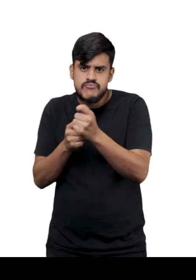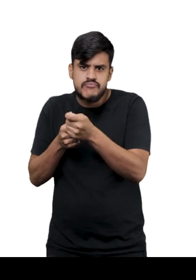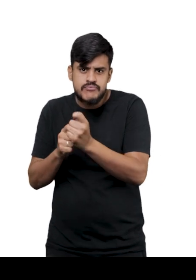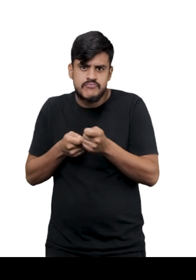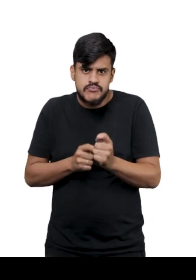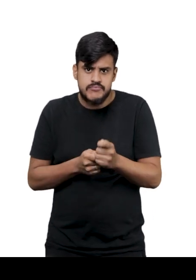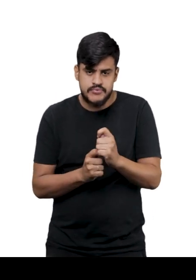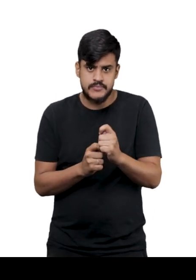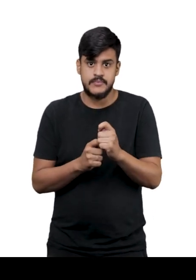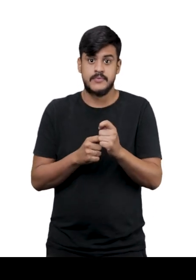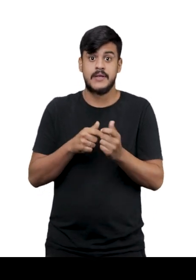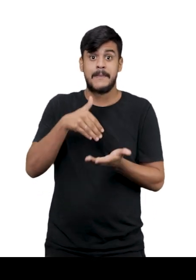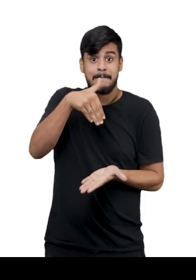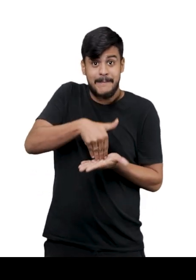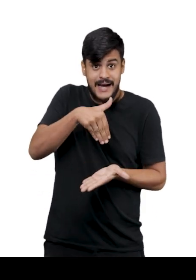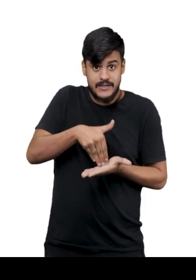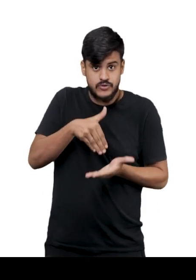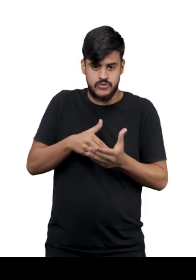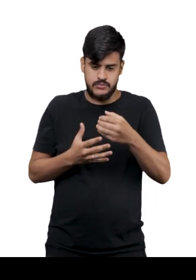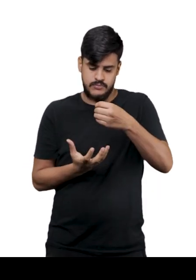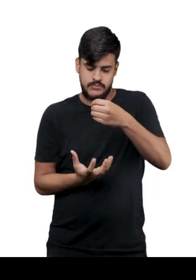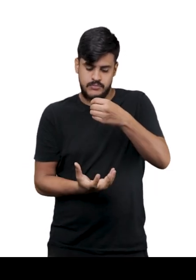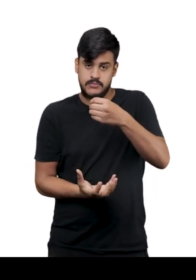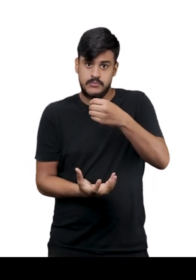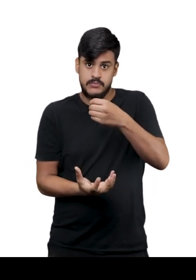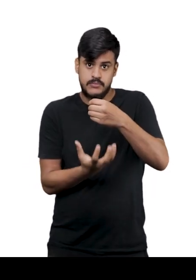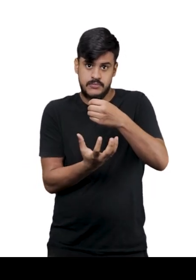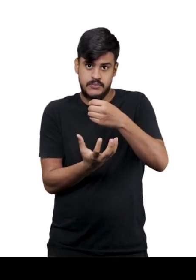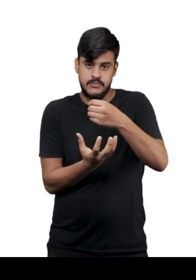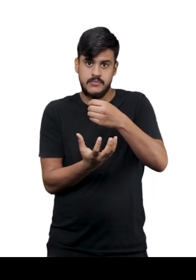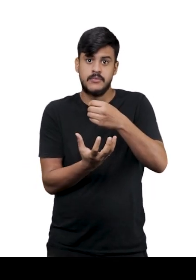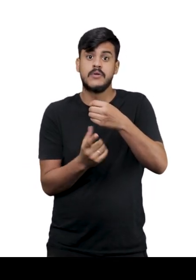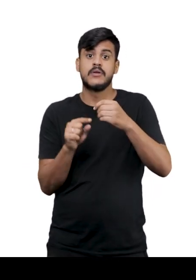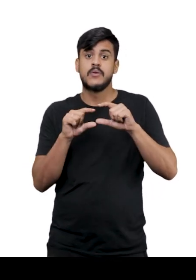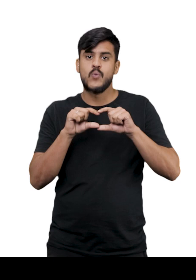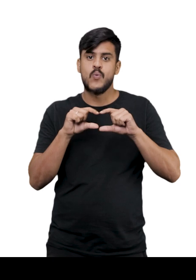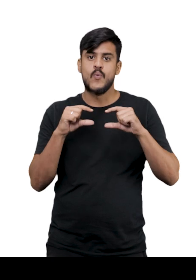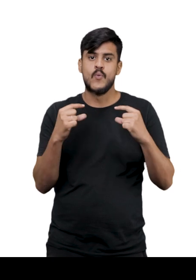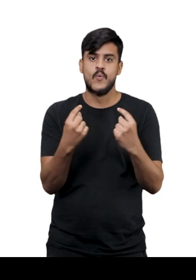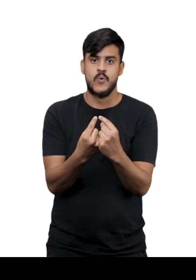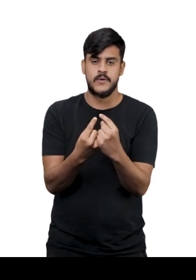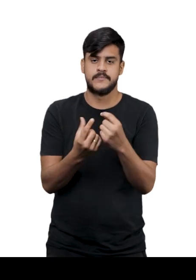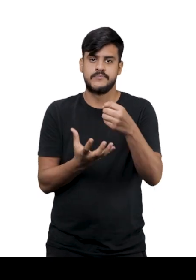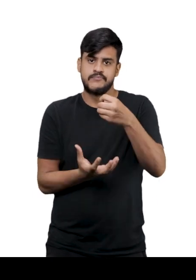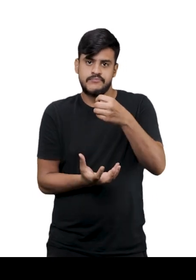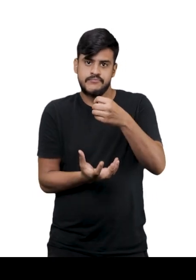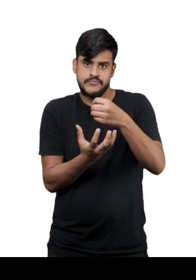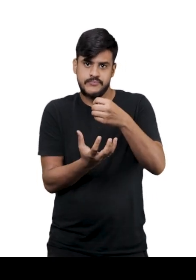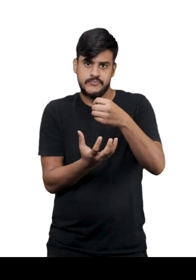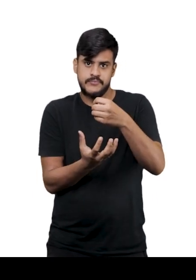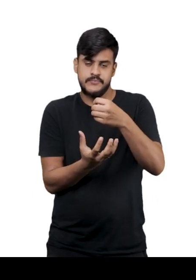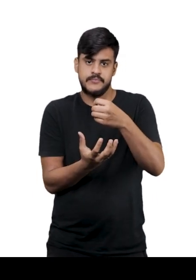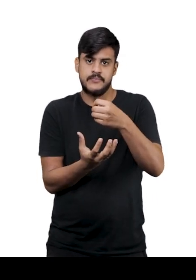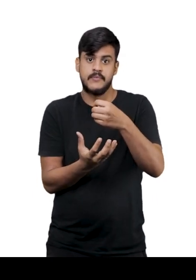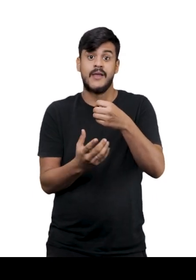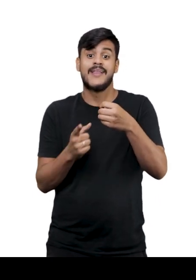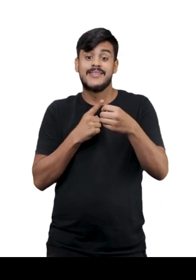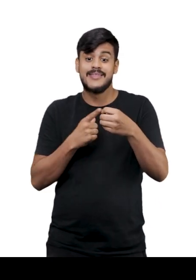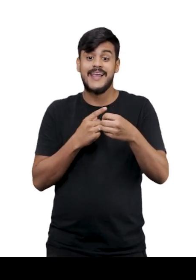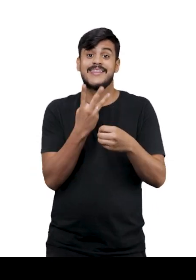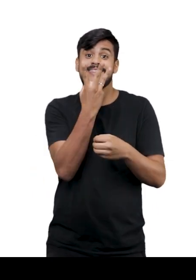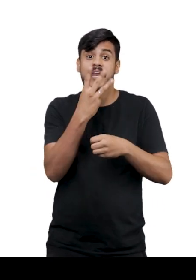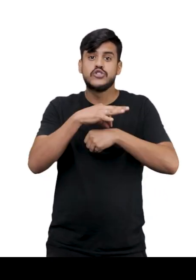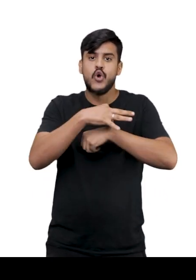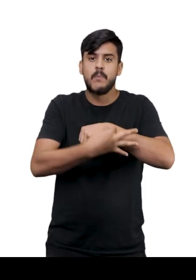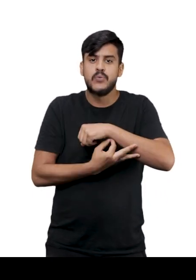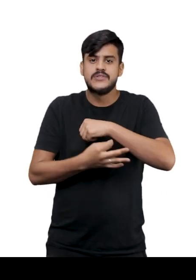delicadamente esculpidos. A base inferior da escultura, ao fim do corpo, é em formato circular.